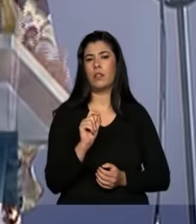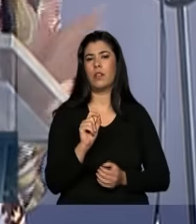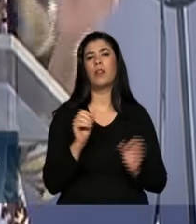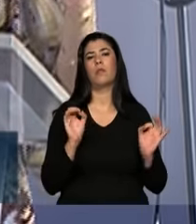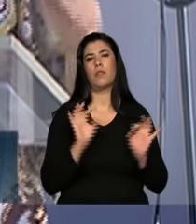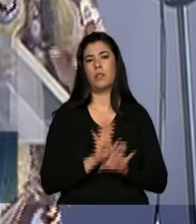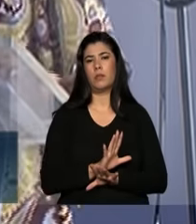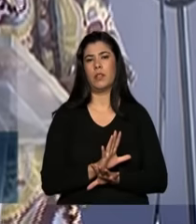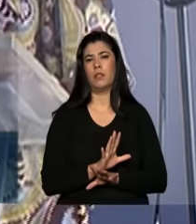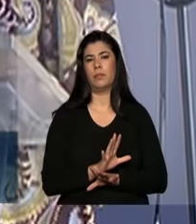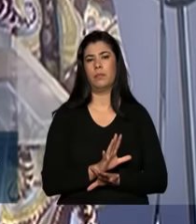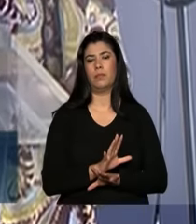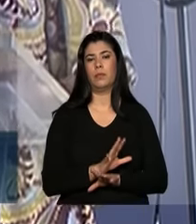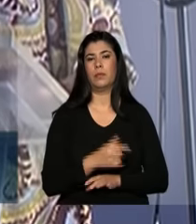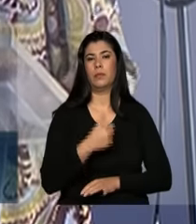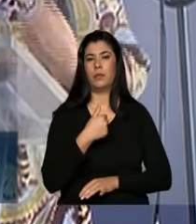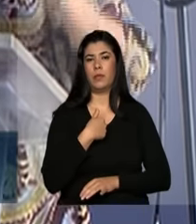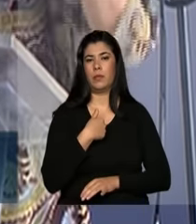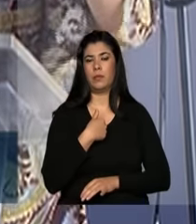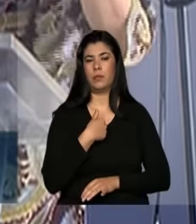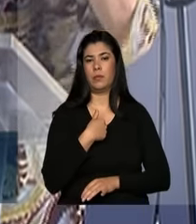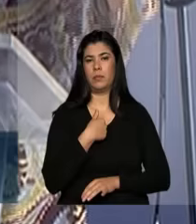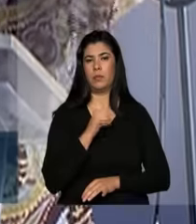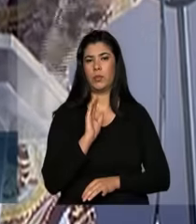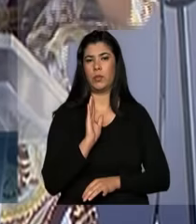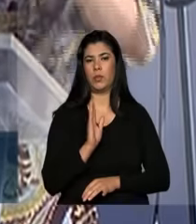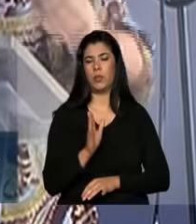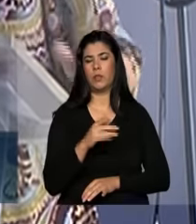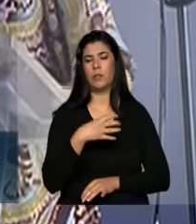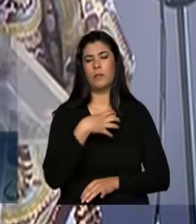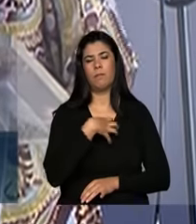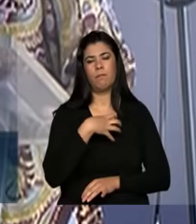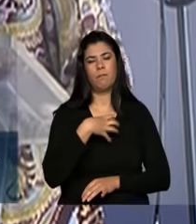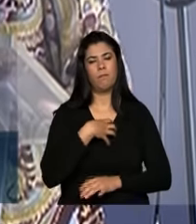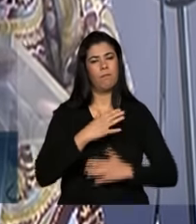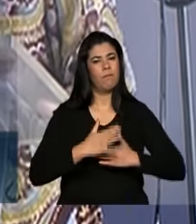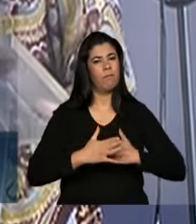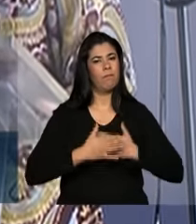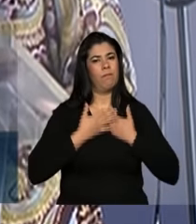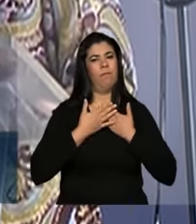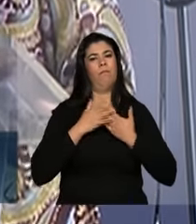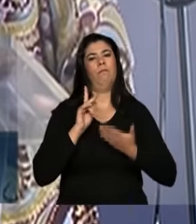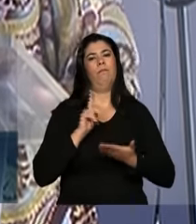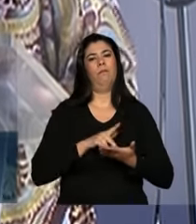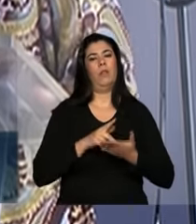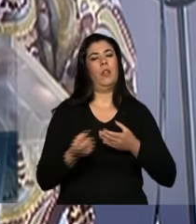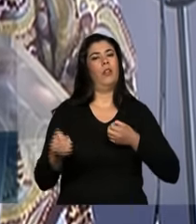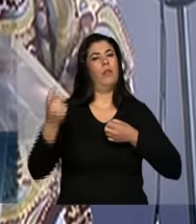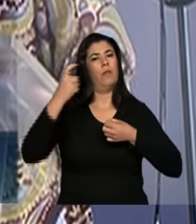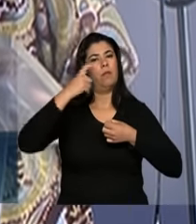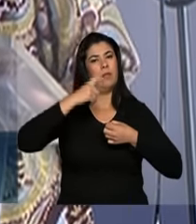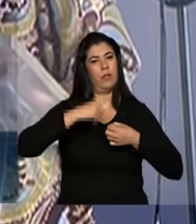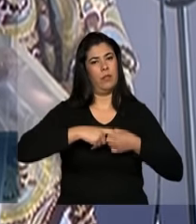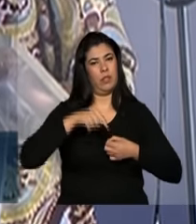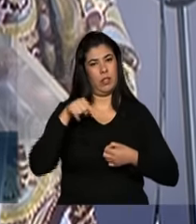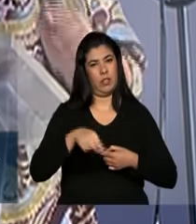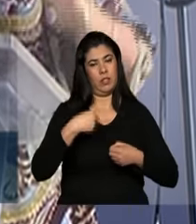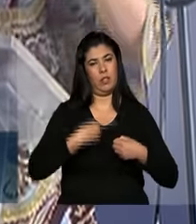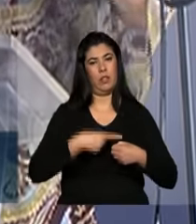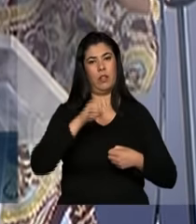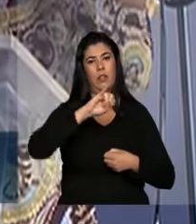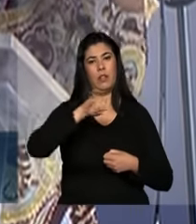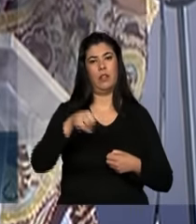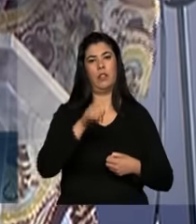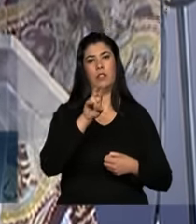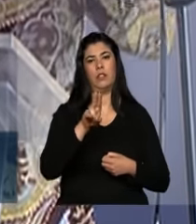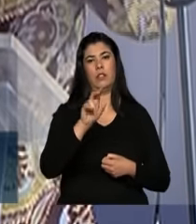vocês, eu terei o máximo prazer em voltar novamente em Juazeiro